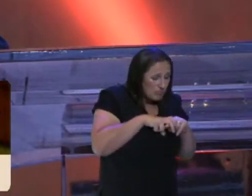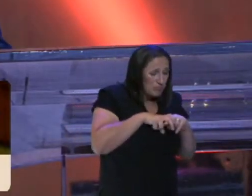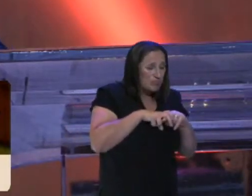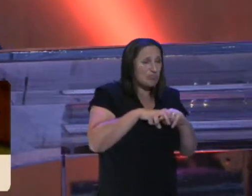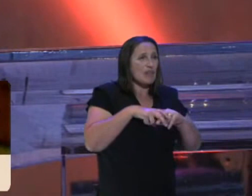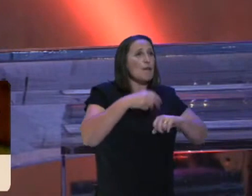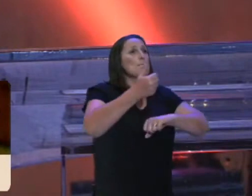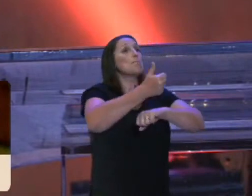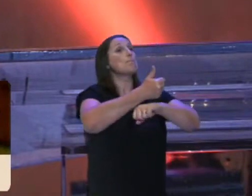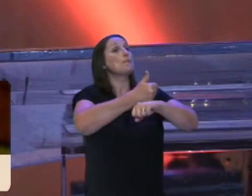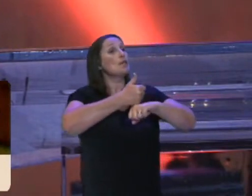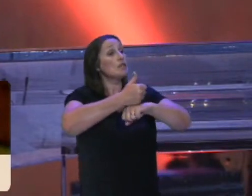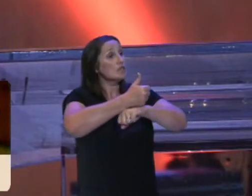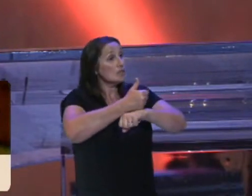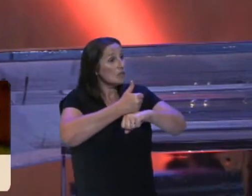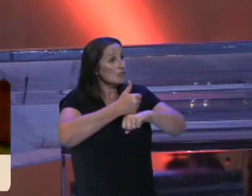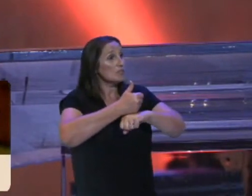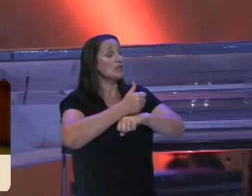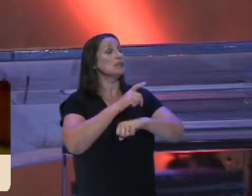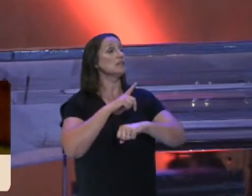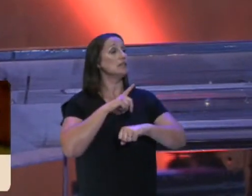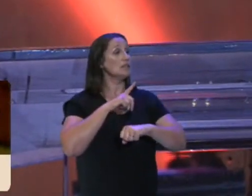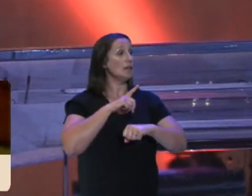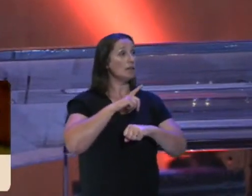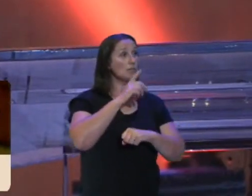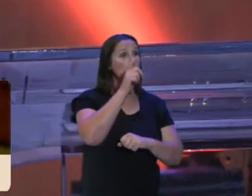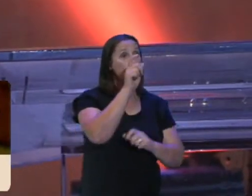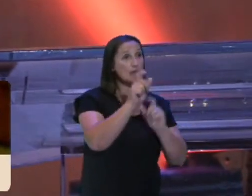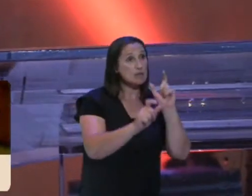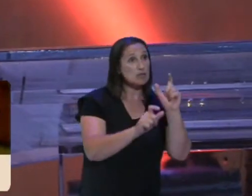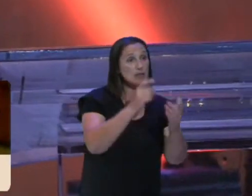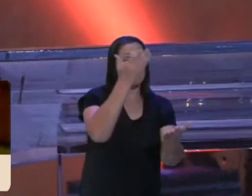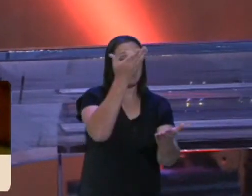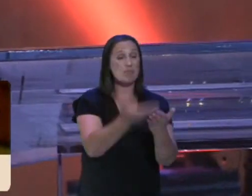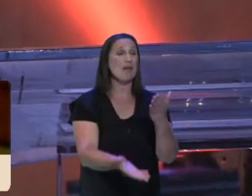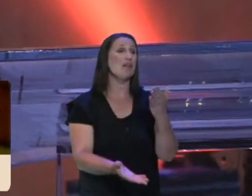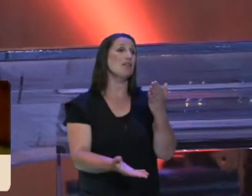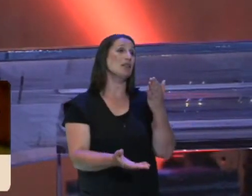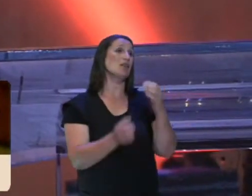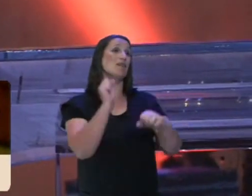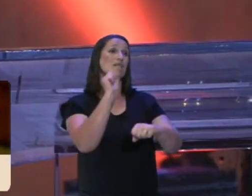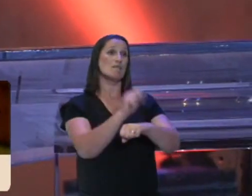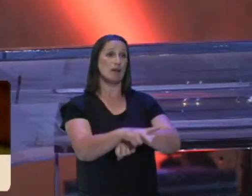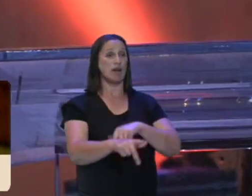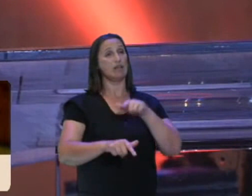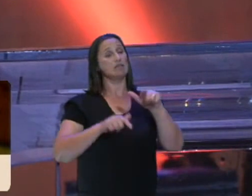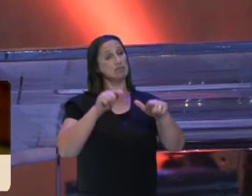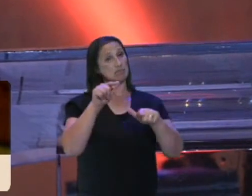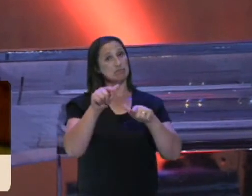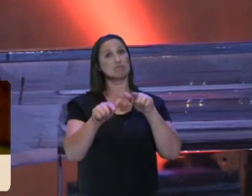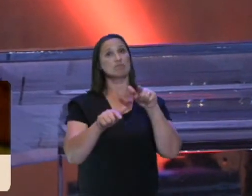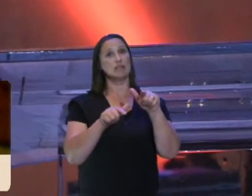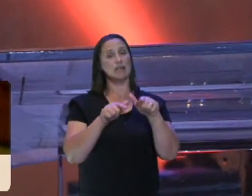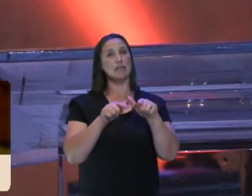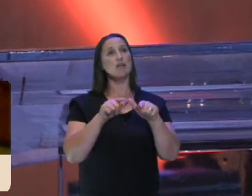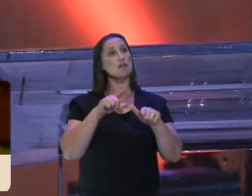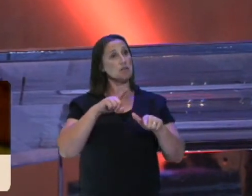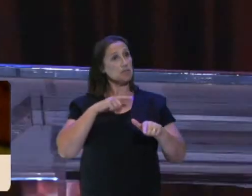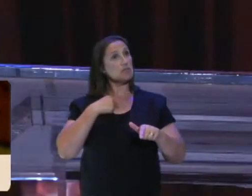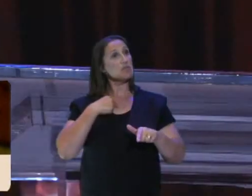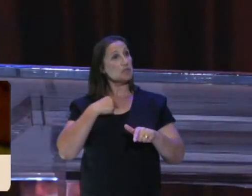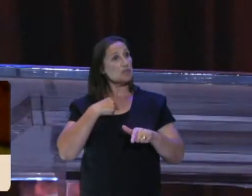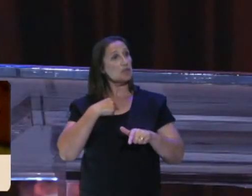Profissionalmente, tem algumas pessoas que perderam seus empregos nesse período. Eu tenho falado com algumas